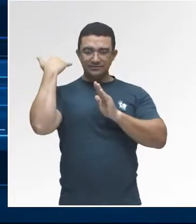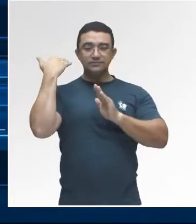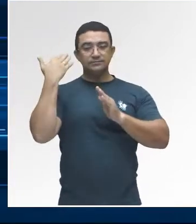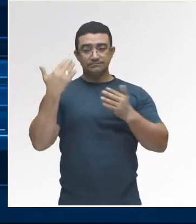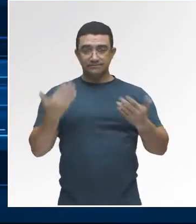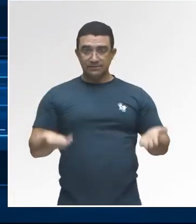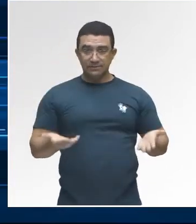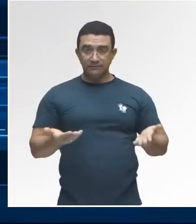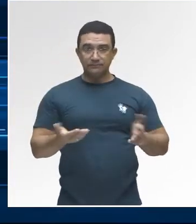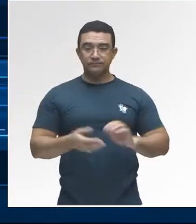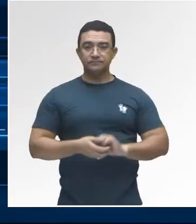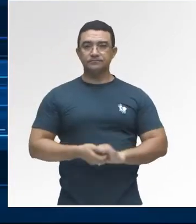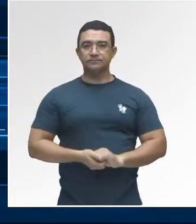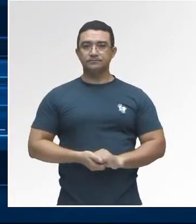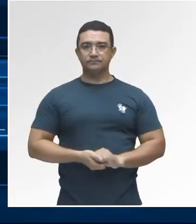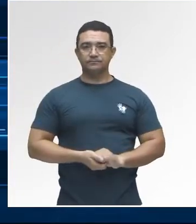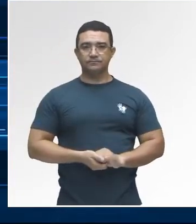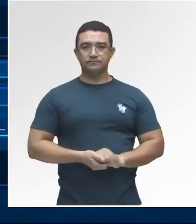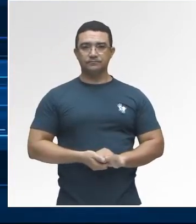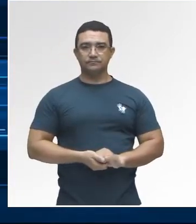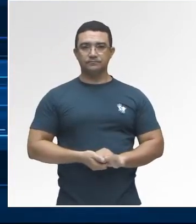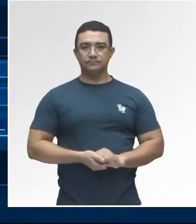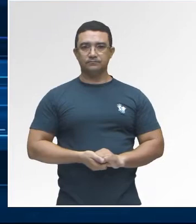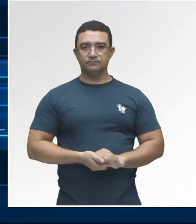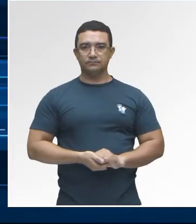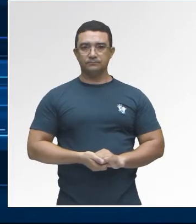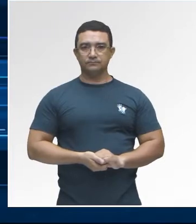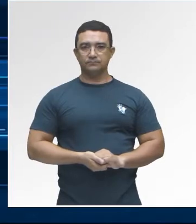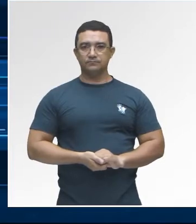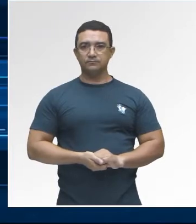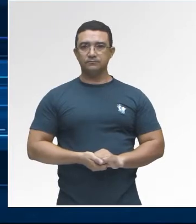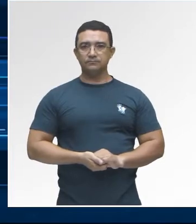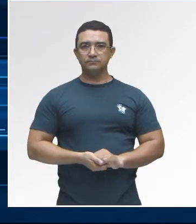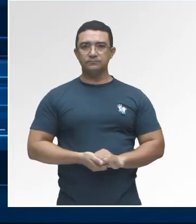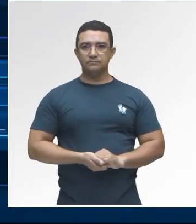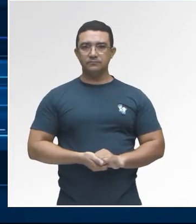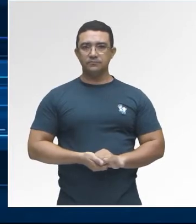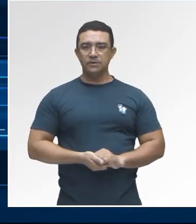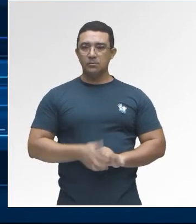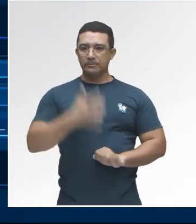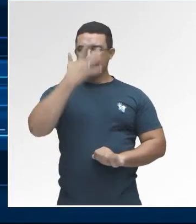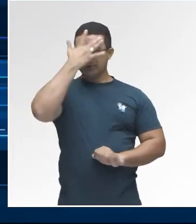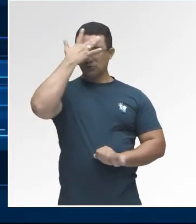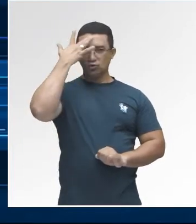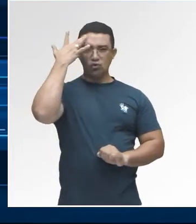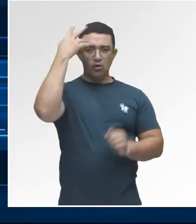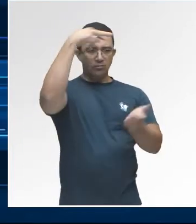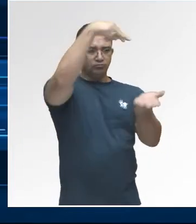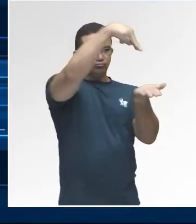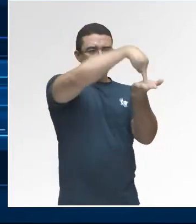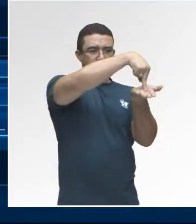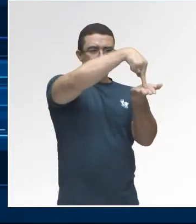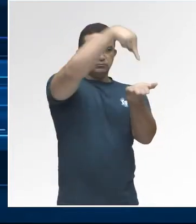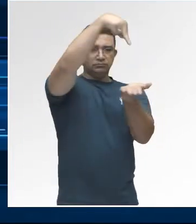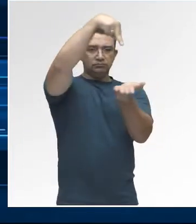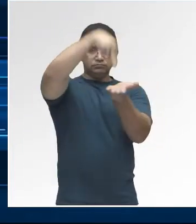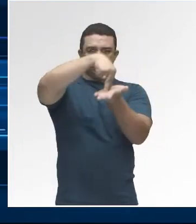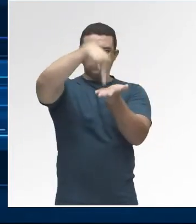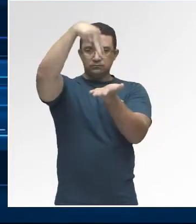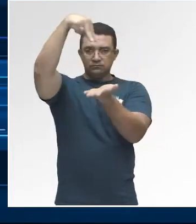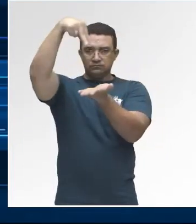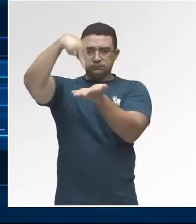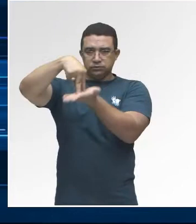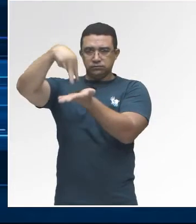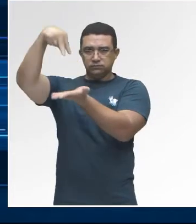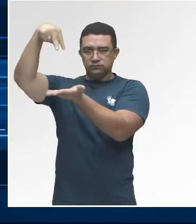vocês. What is cryogenic? Tinha umas pessoas lá nos tanques, não é? E aqui novamente apareceu esses mesmos tanques, que essas imagens